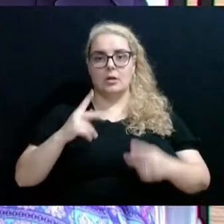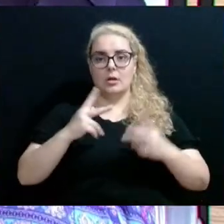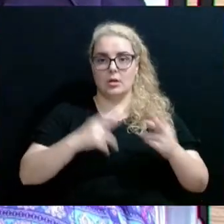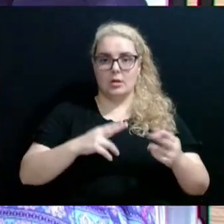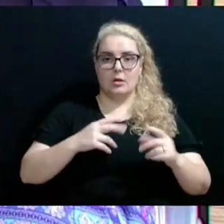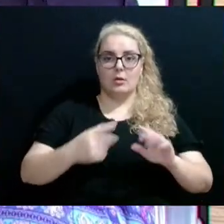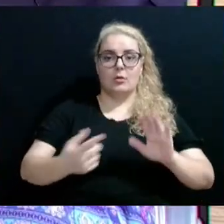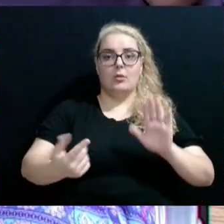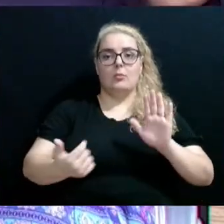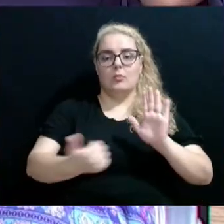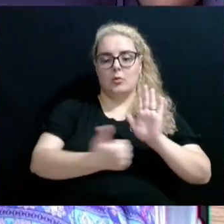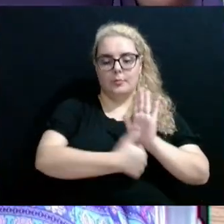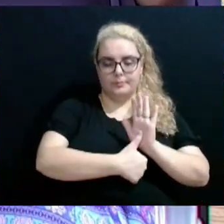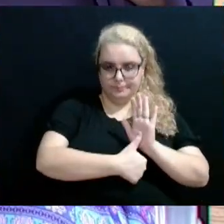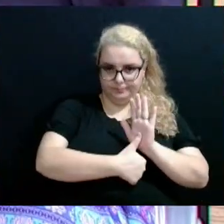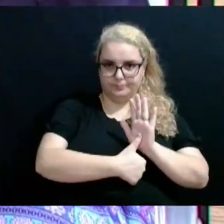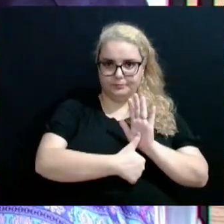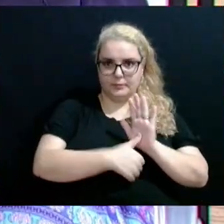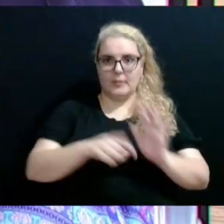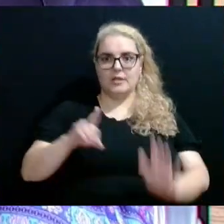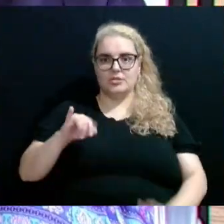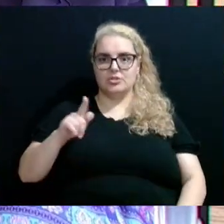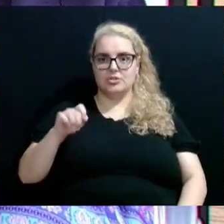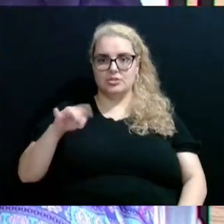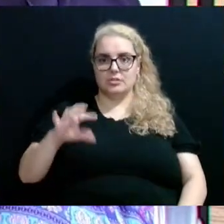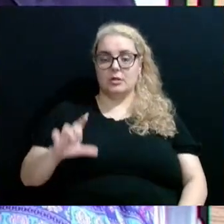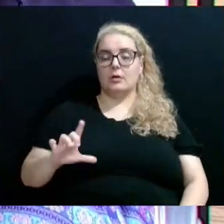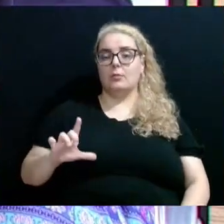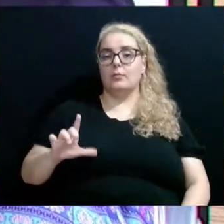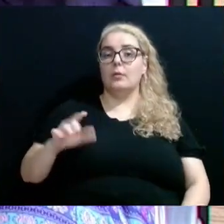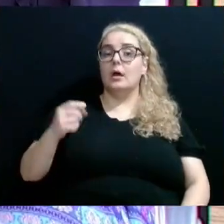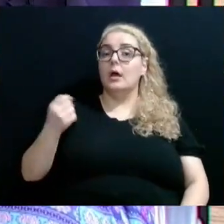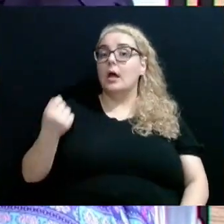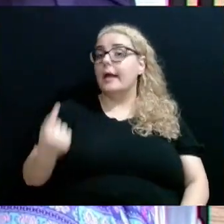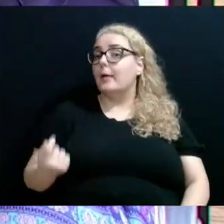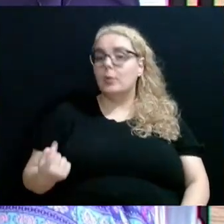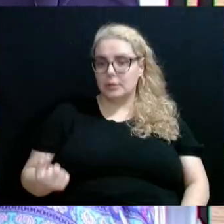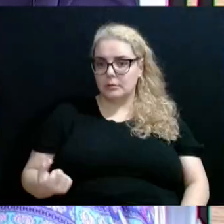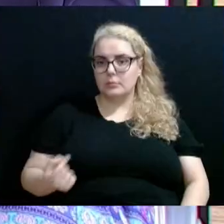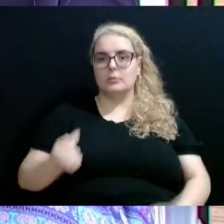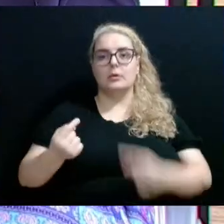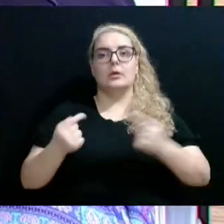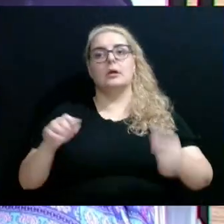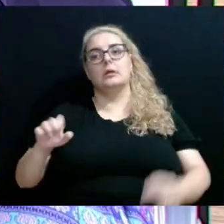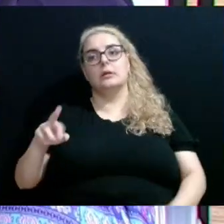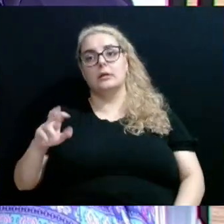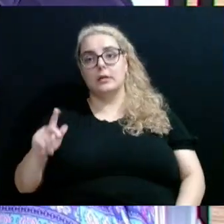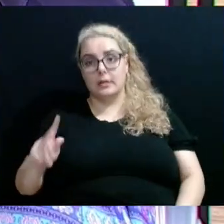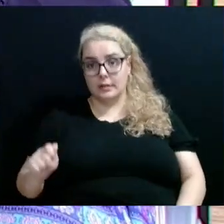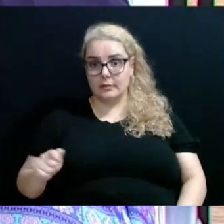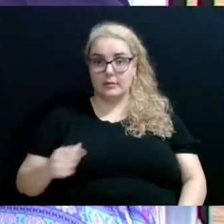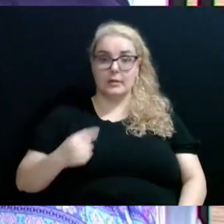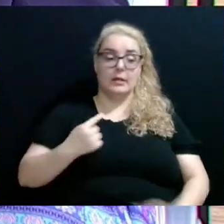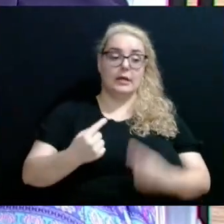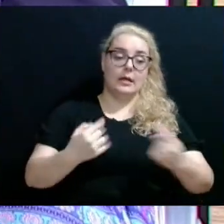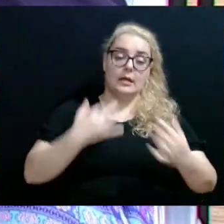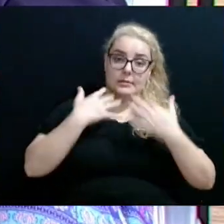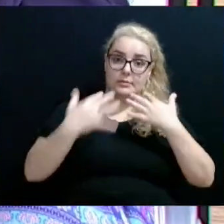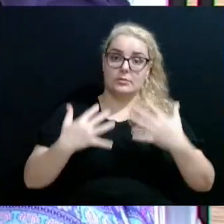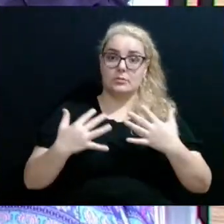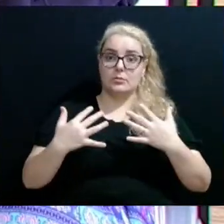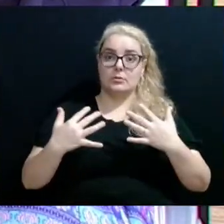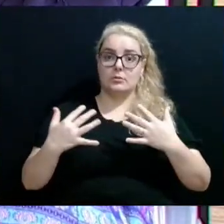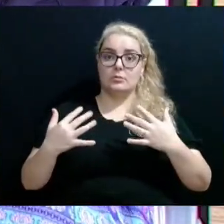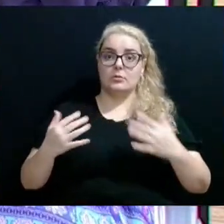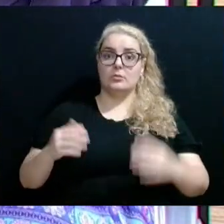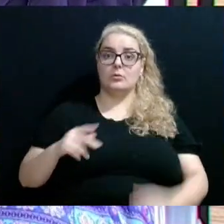digital. Ela é única. Então, cada erva, cada cor, vai conversar exatamente com o seu